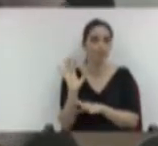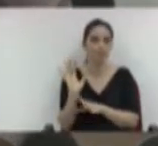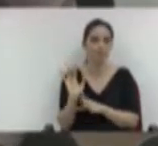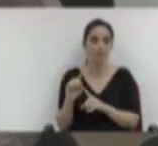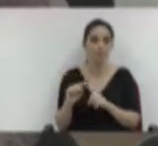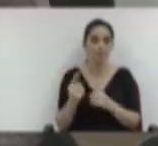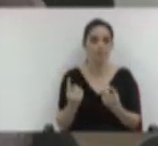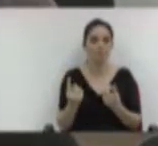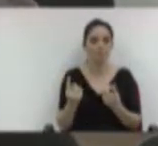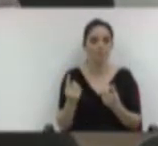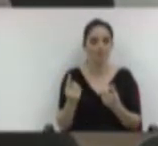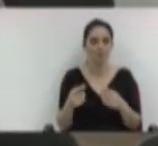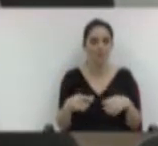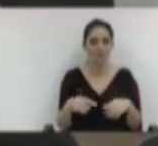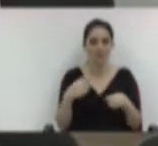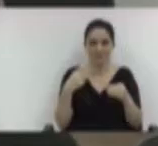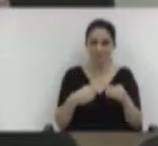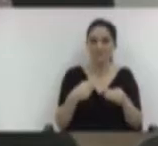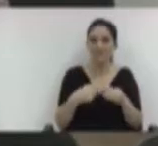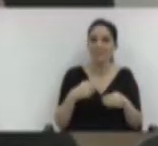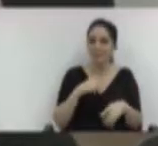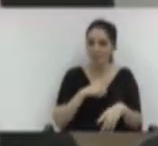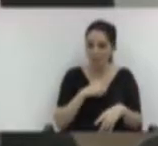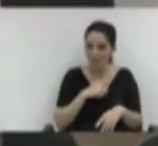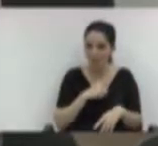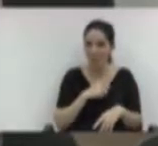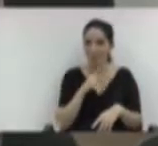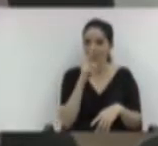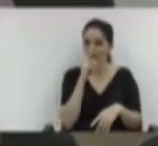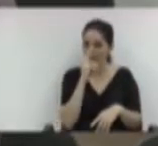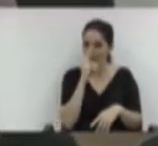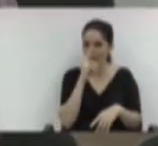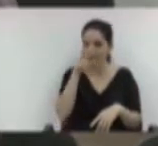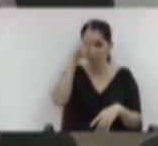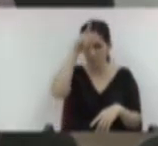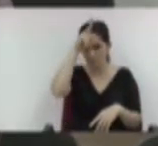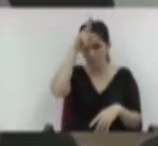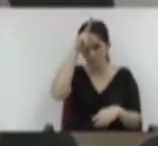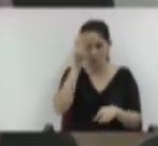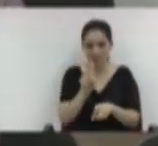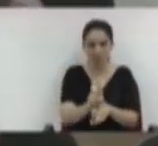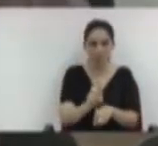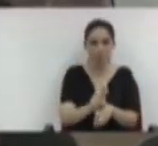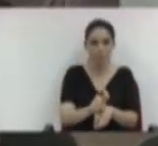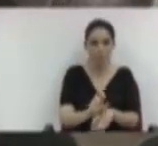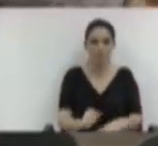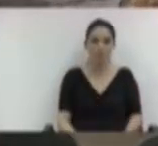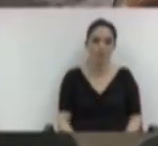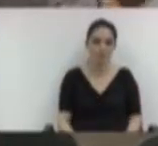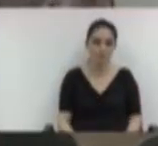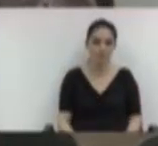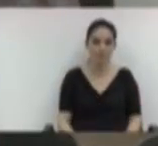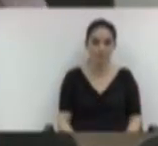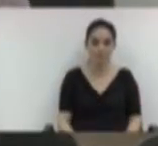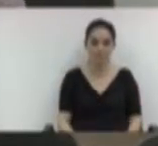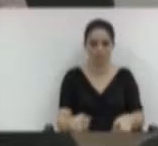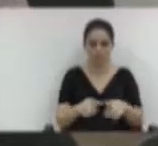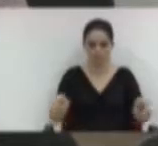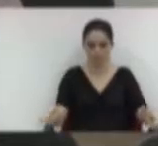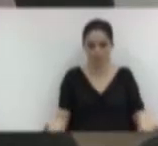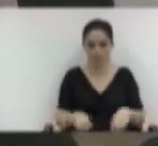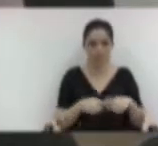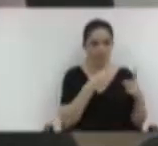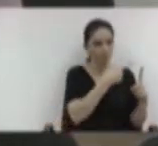algumas cidades que tem, da rato, da barata, da escorpião, a gente sabe que no cemitério